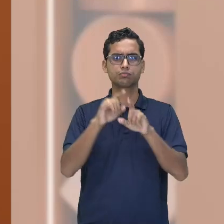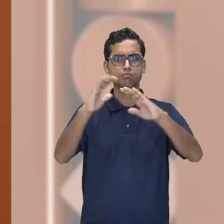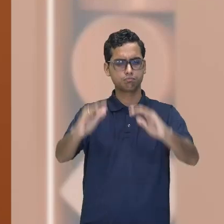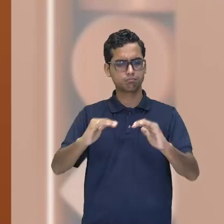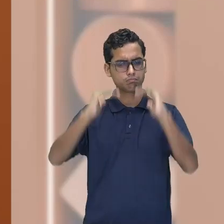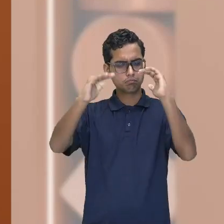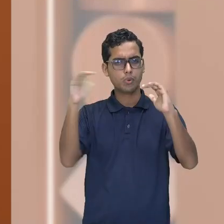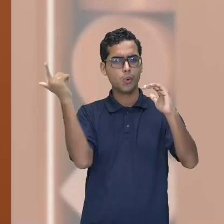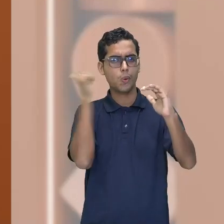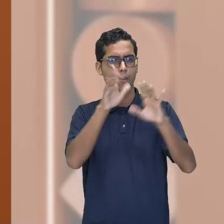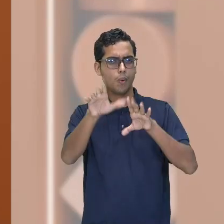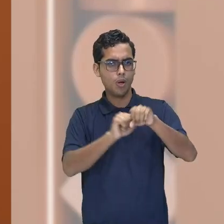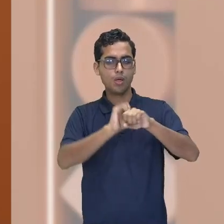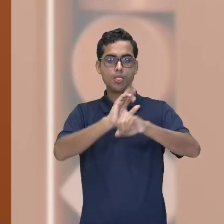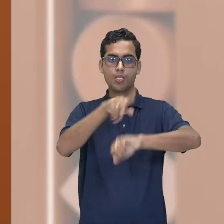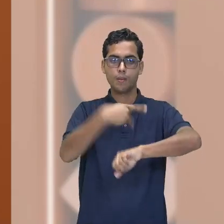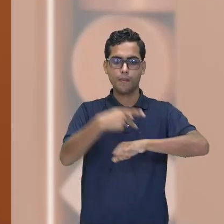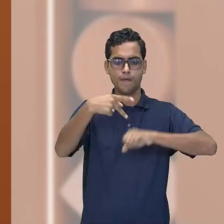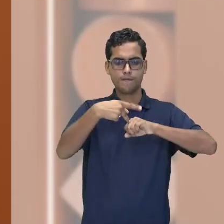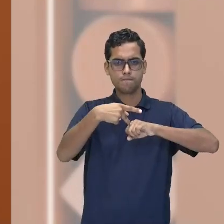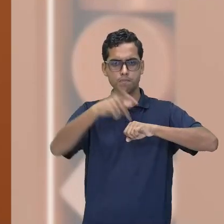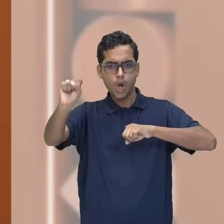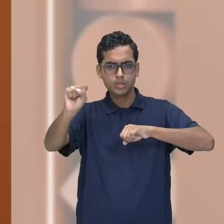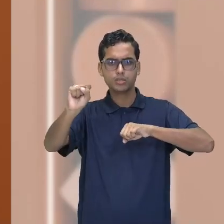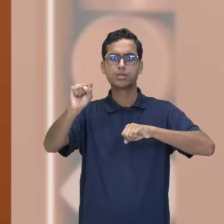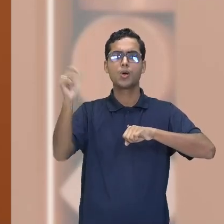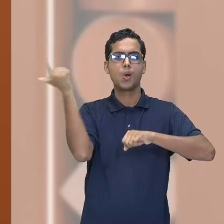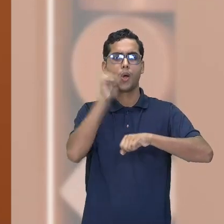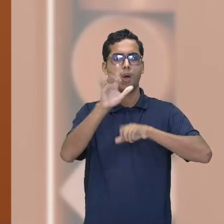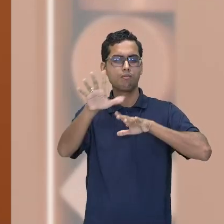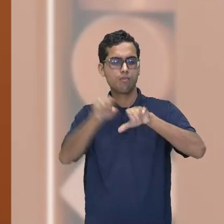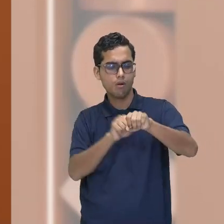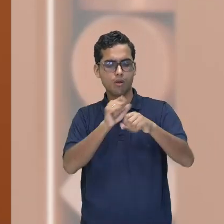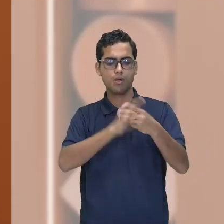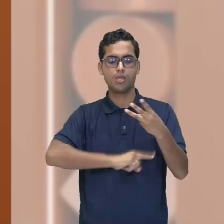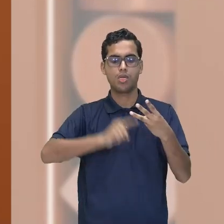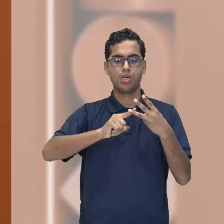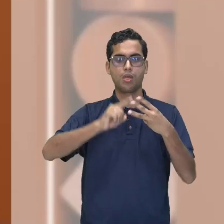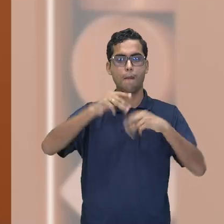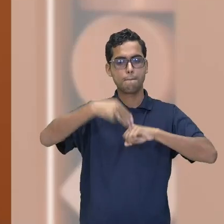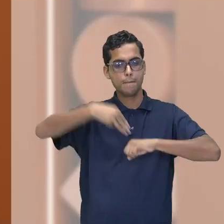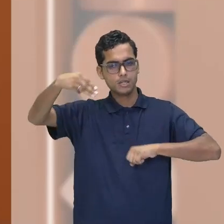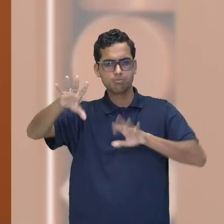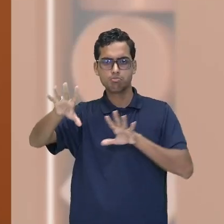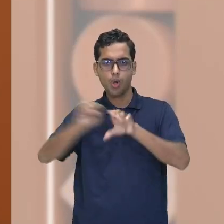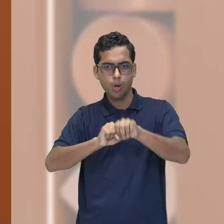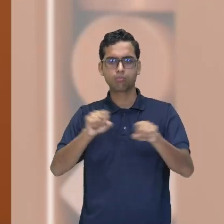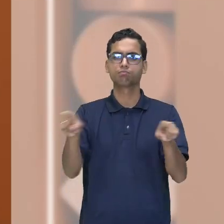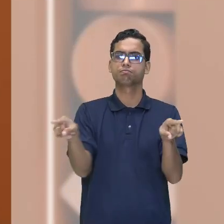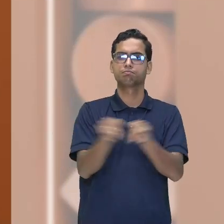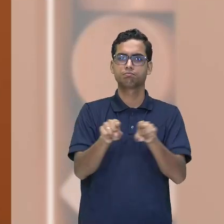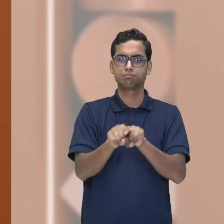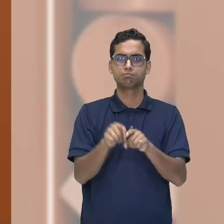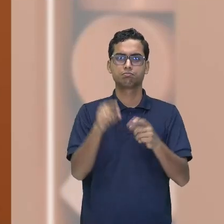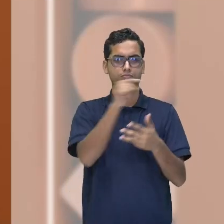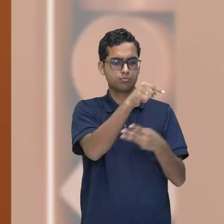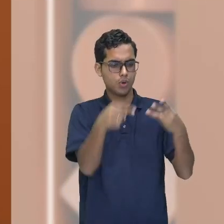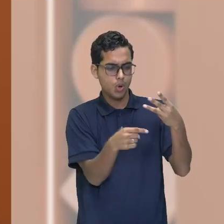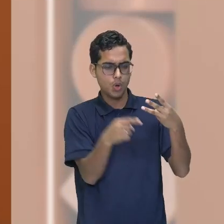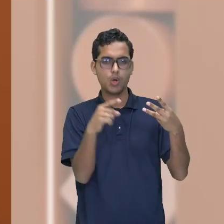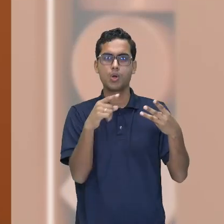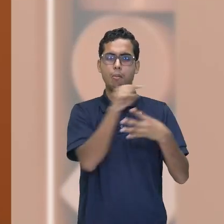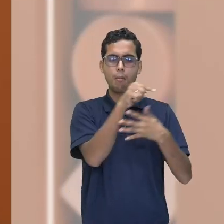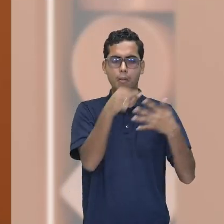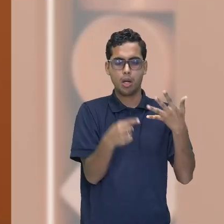eu fiz minha primeira pós-graduação. Depois, quando eu finalizei o mestrado. Ou seja, esses fatos